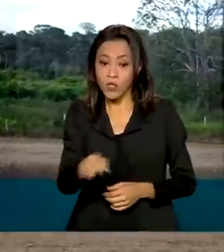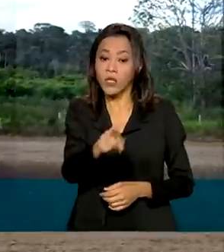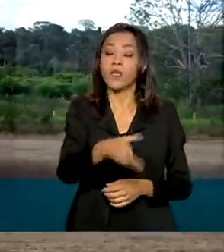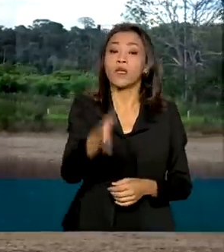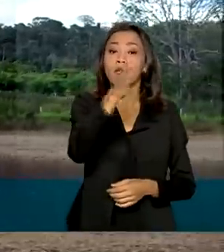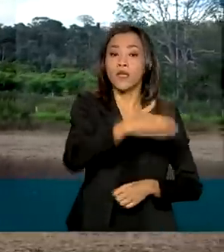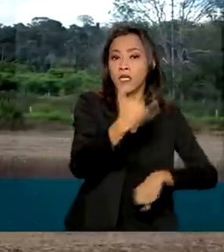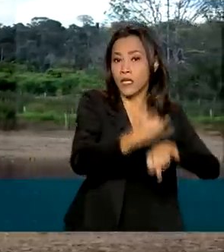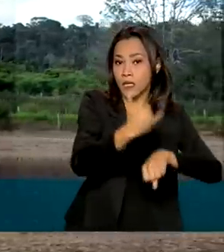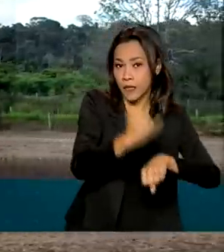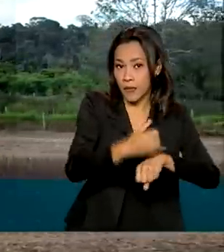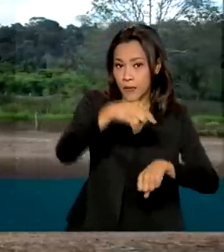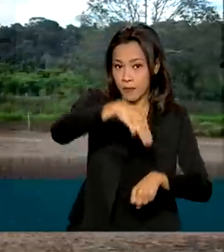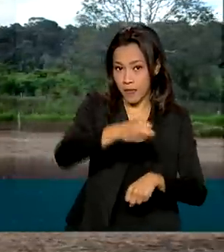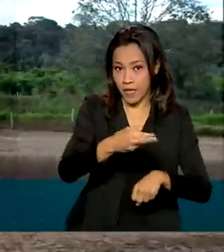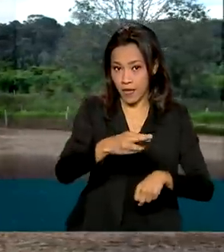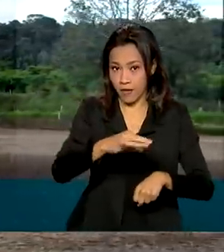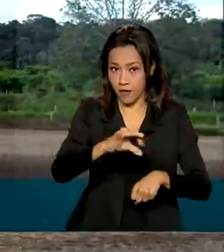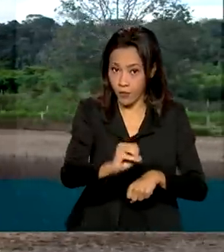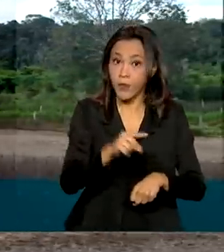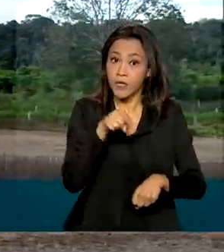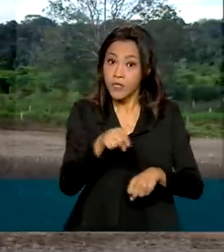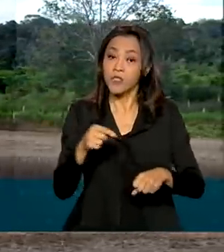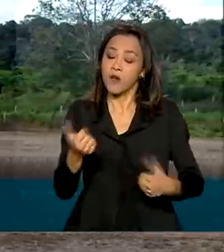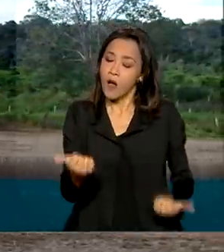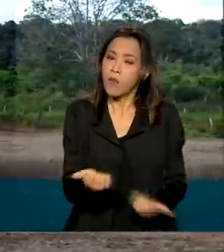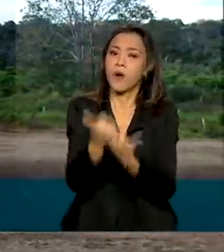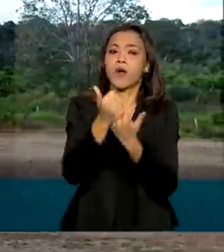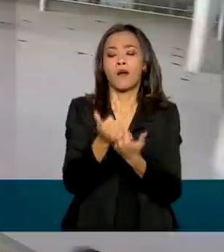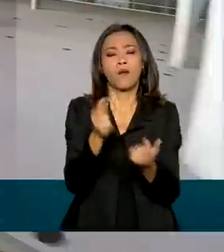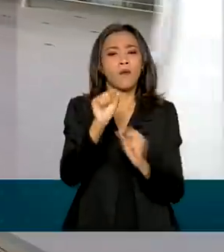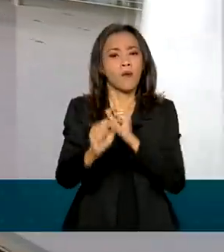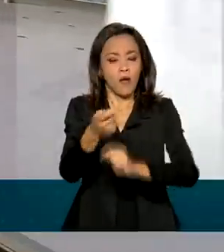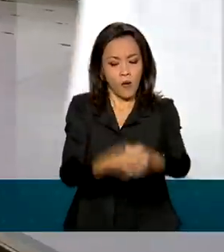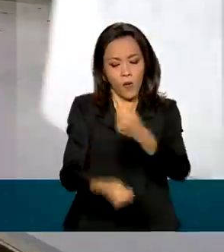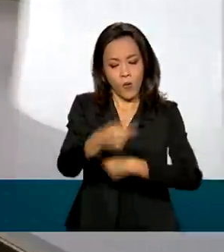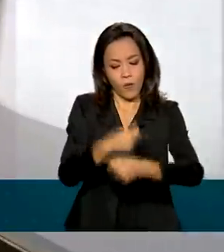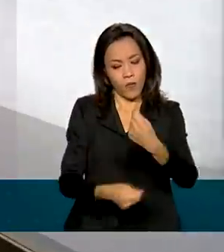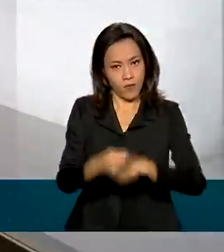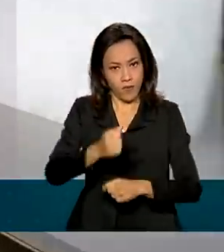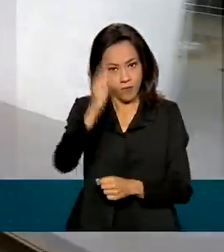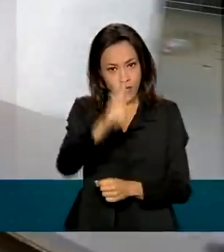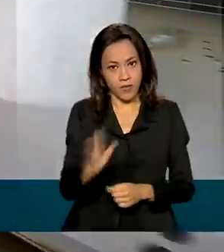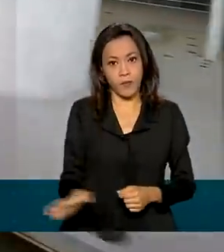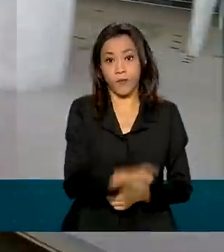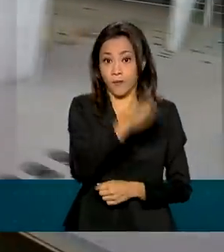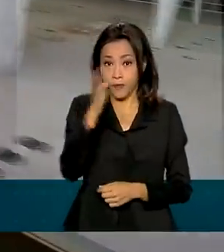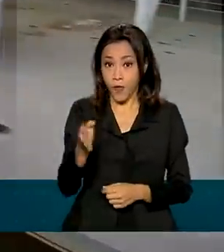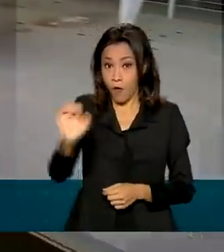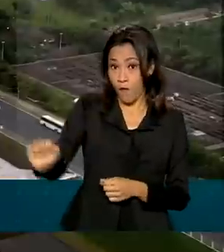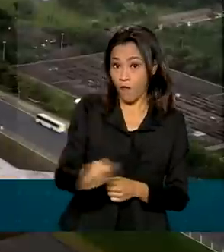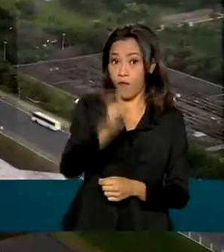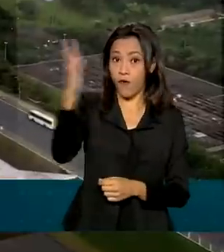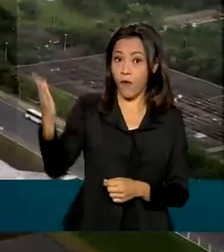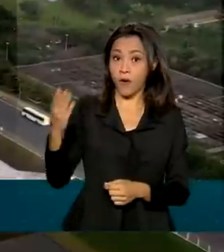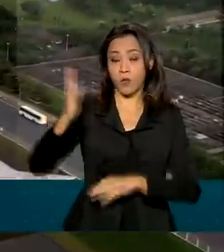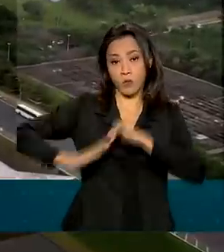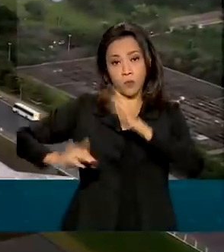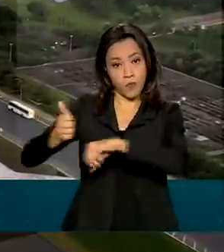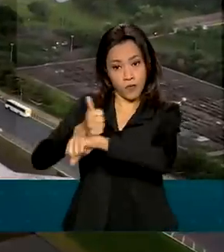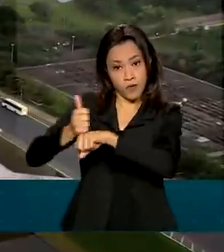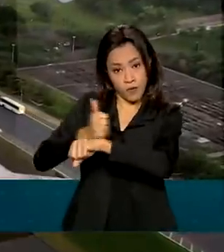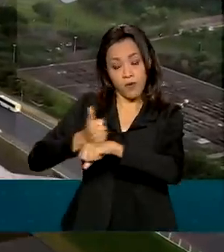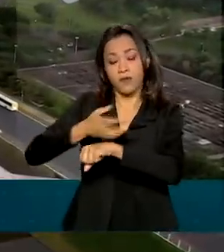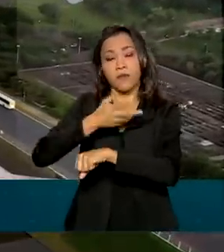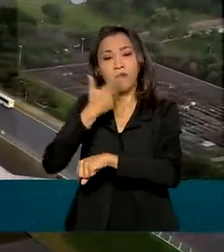contribuir ainda mais para o fortalecimento da economia brasileira. Já no cenário interno, os economistas dizem que o avanço das